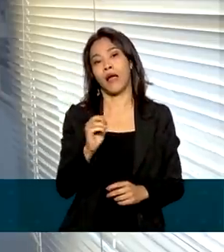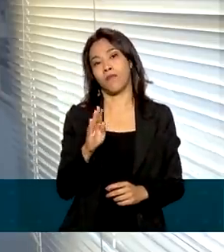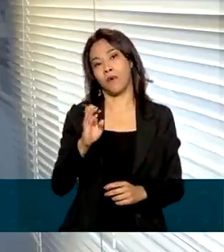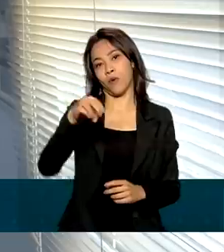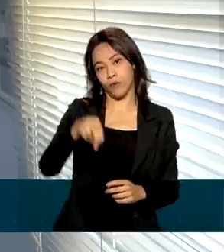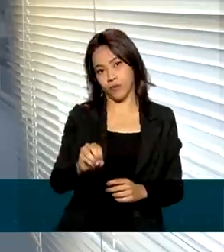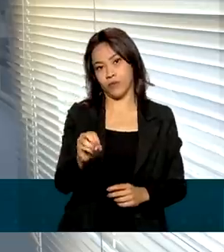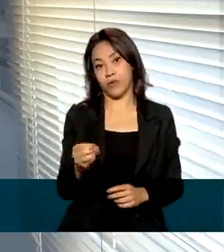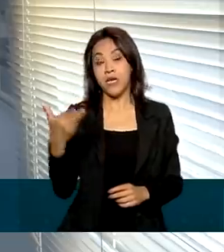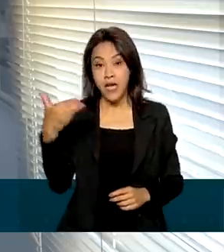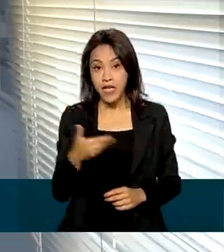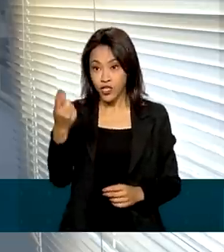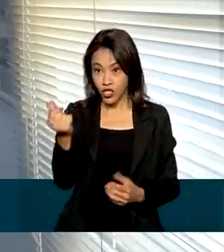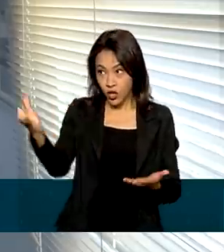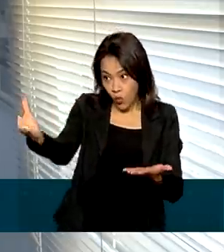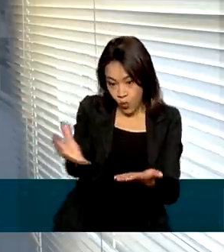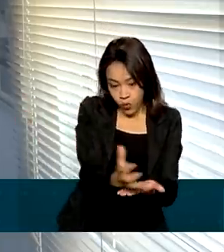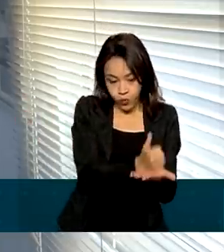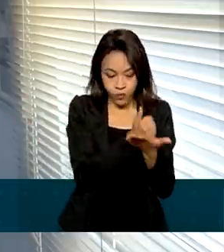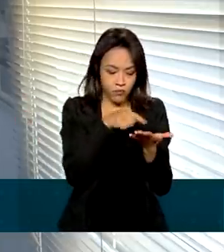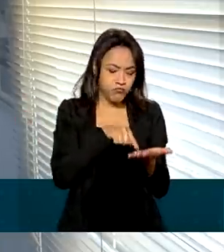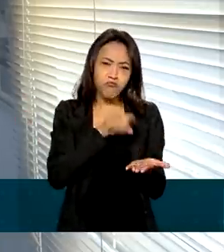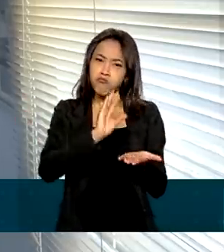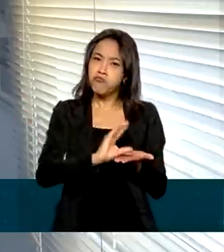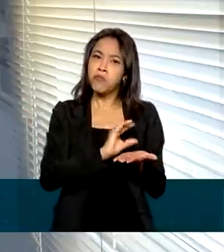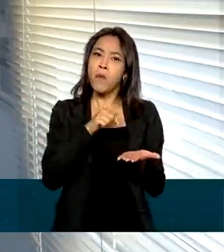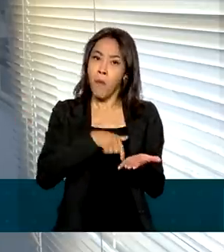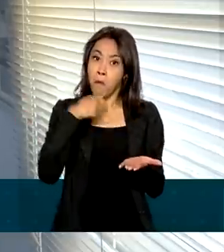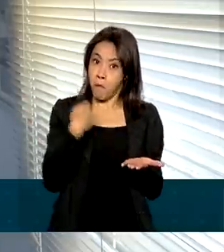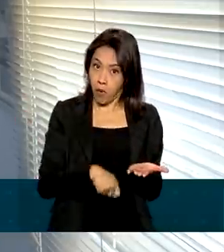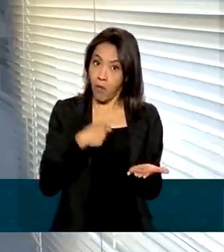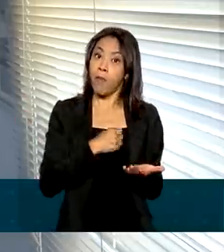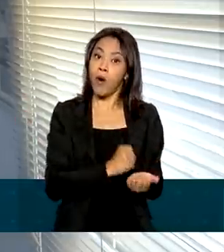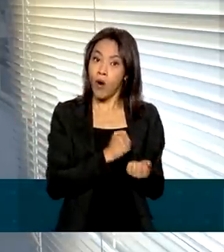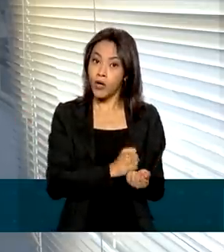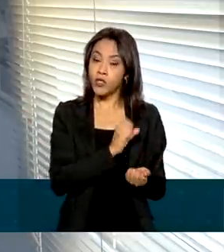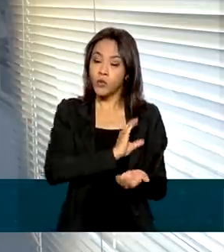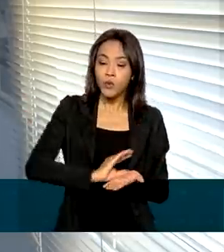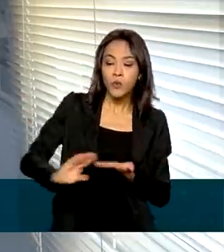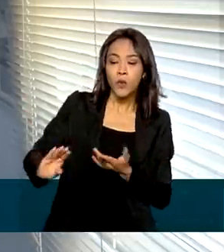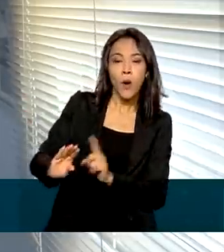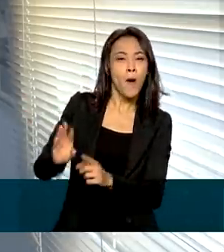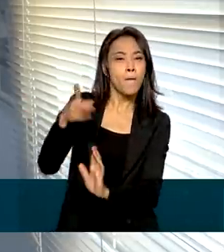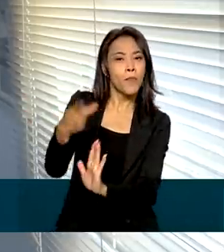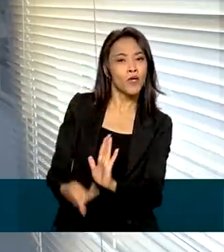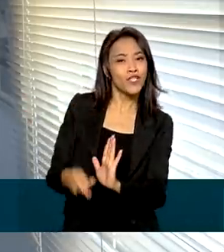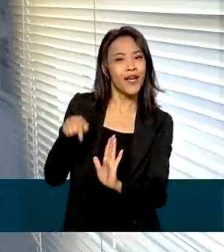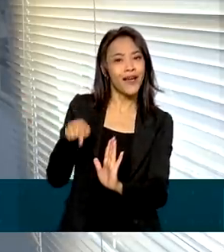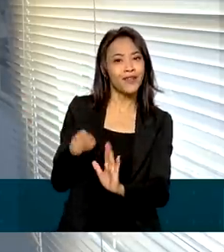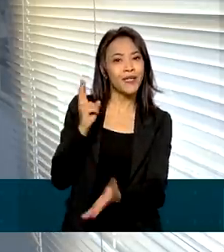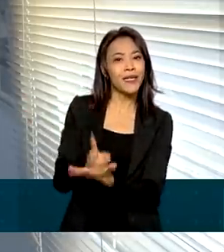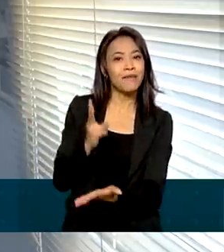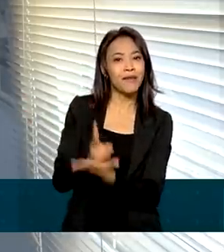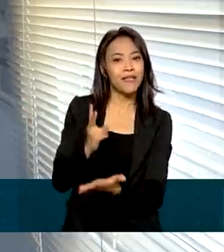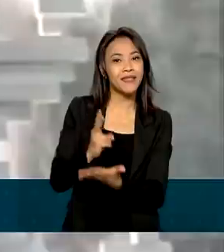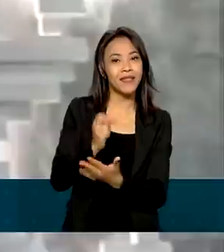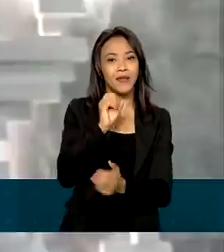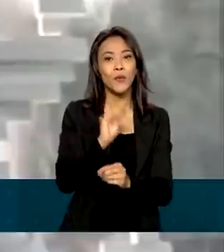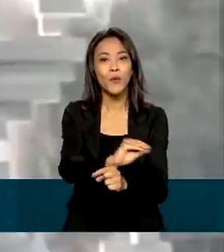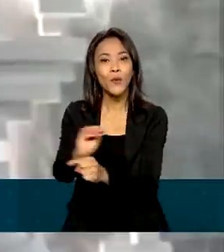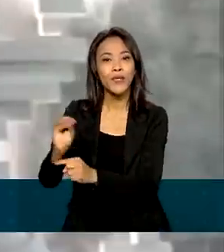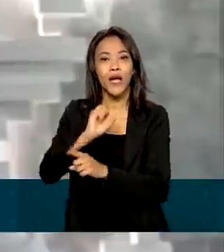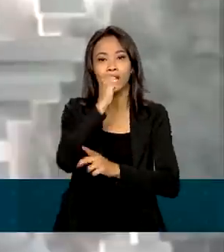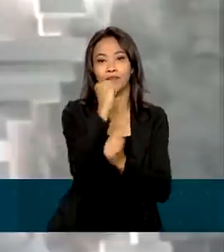o recurso arrecadado neste mercado pode financiar por exemplo projetos que mantenham a floresta em pé